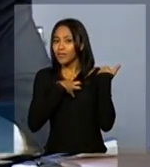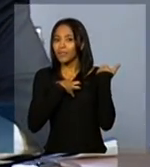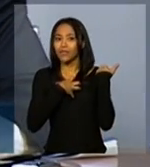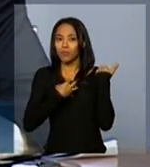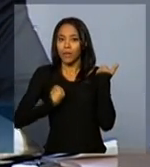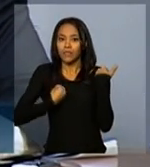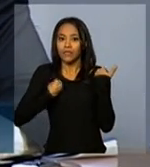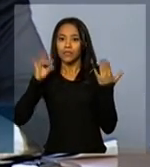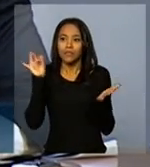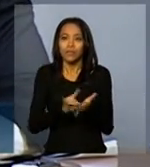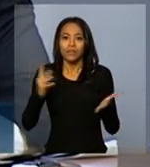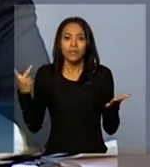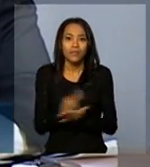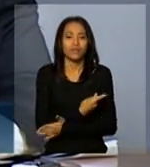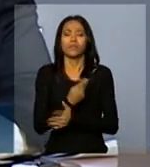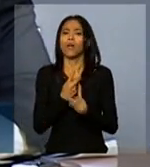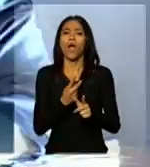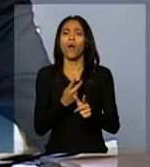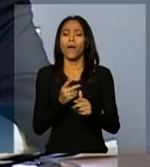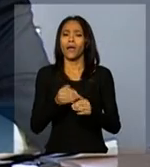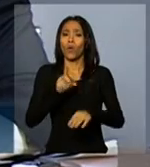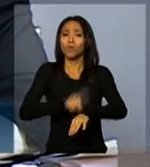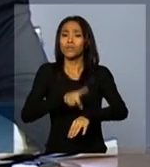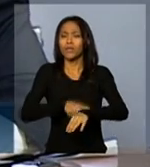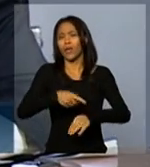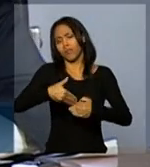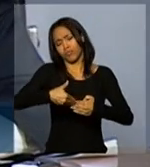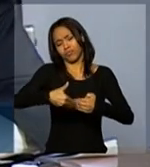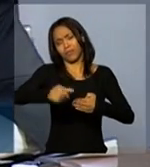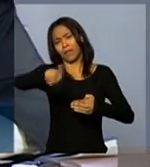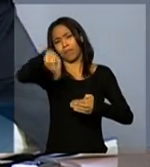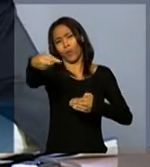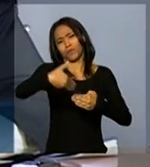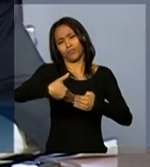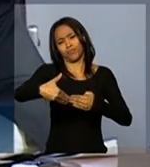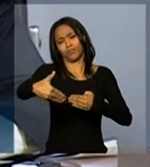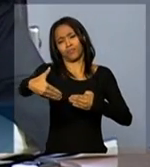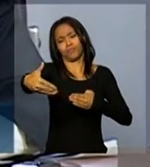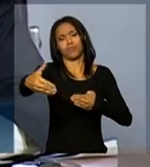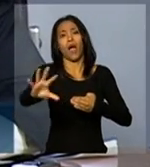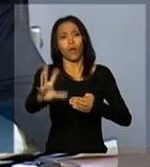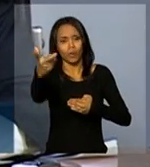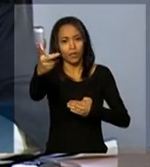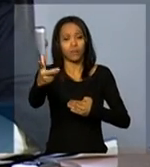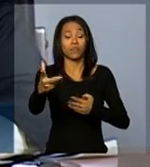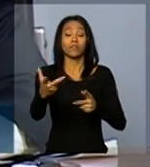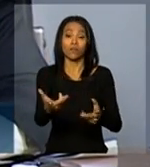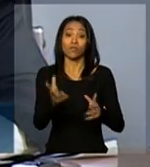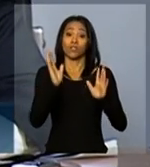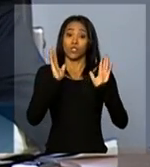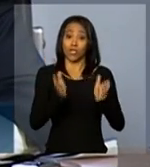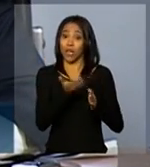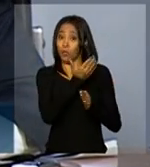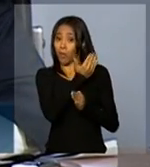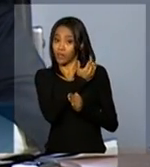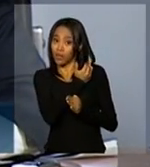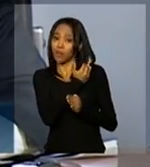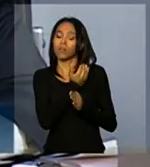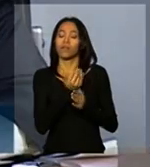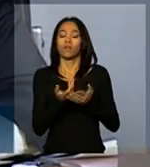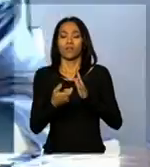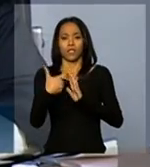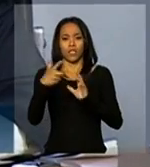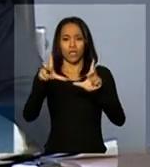efeito imediato, o efeito é colhido tempos depois. Então, os estímulos já feitos, a redução tributária